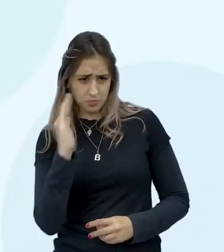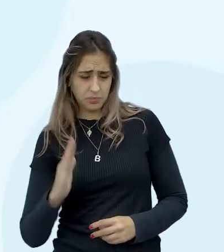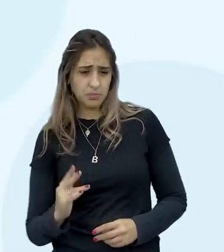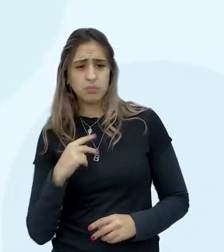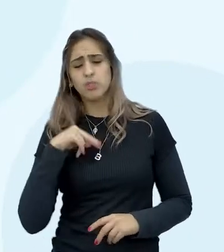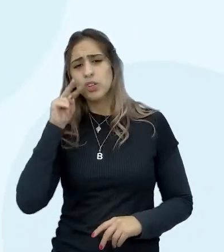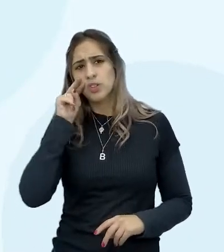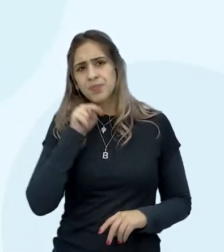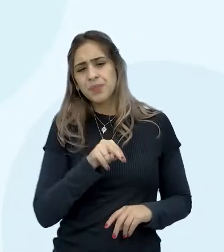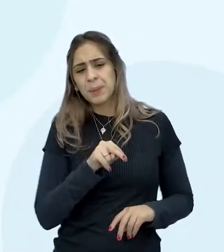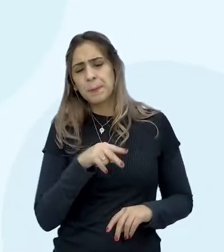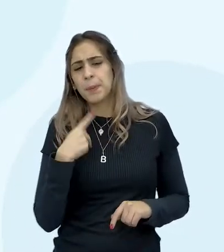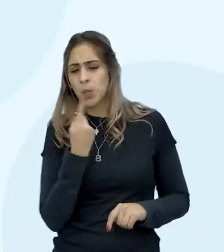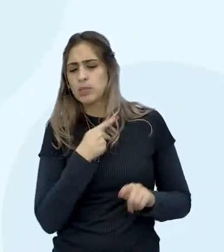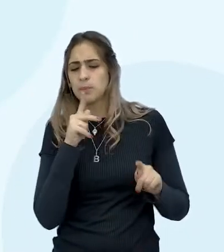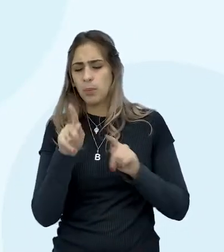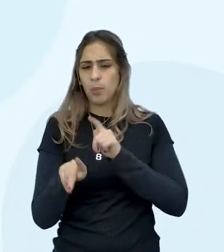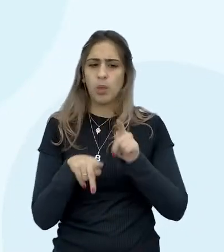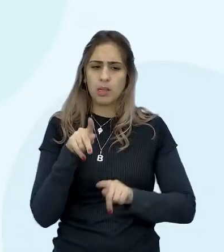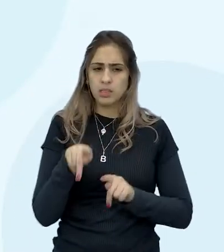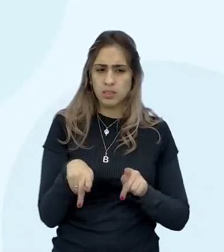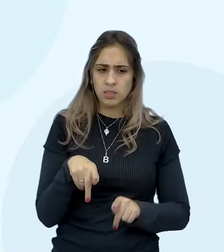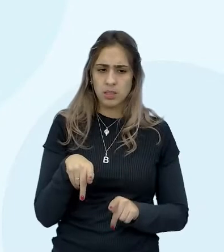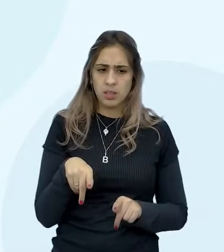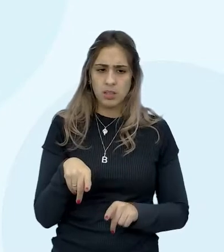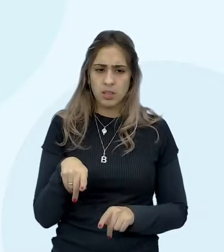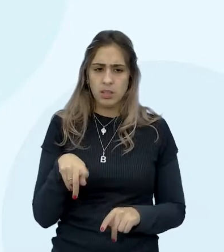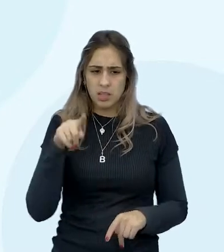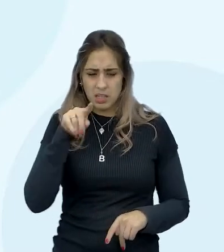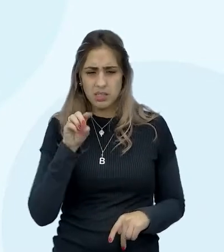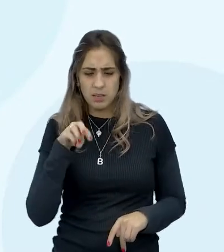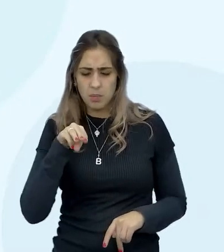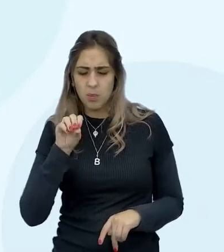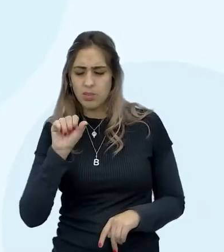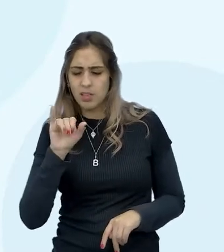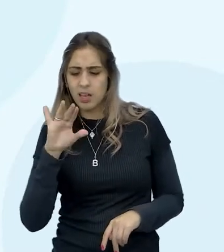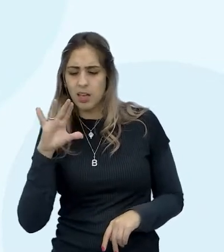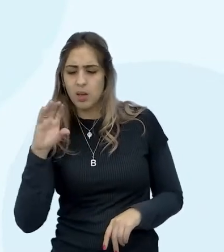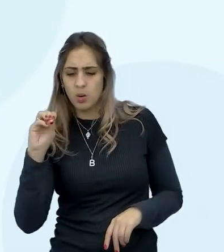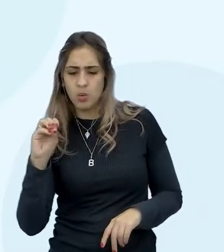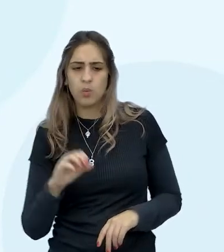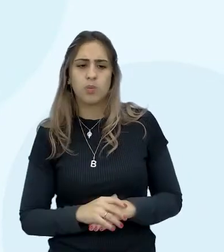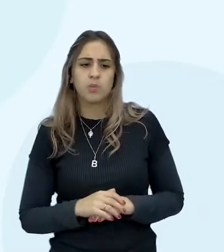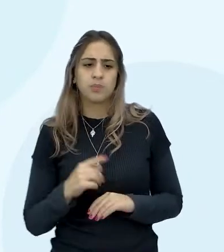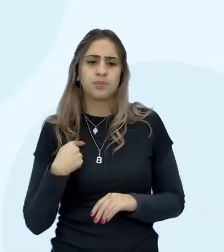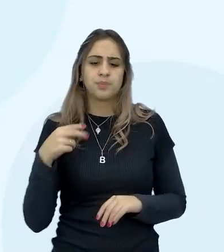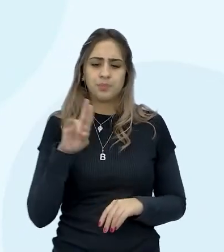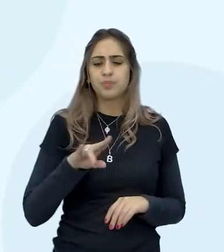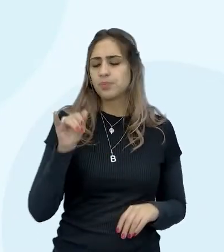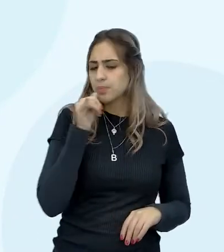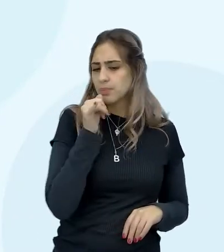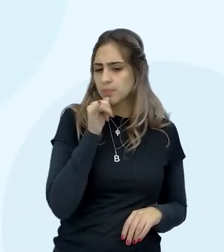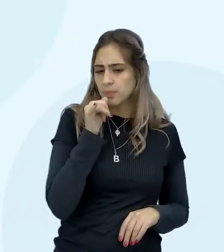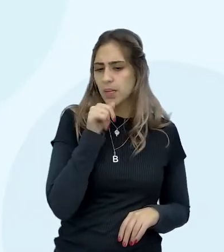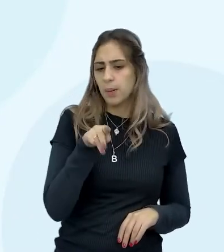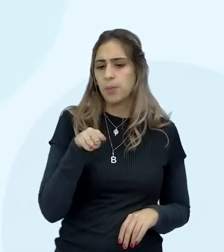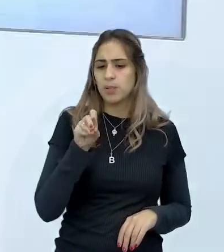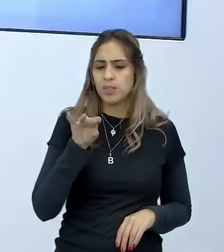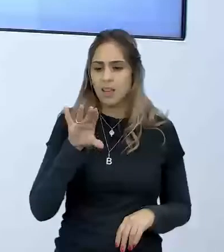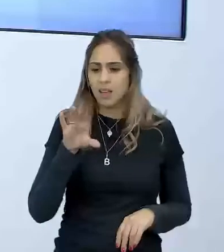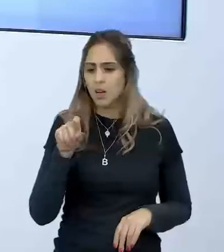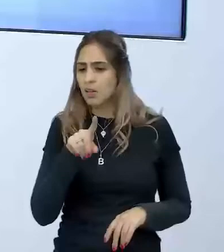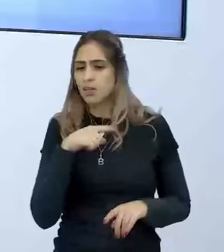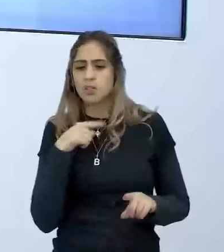e a gente olhar para a nossa população, esse mosaico que eu falei para vocês, né, a gente usou o exemplo do mosaico, ele não